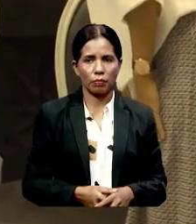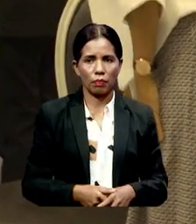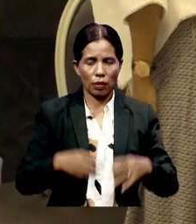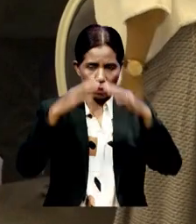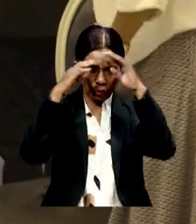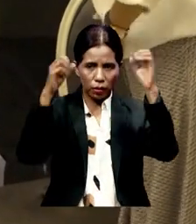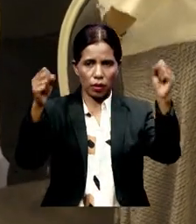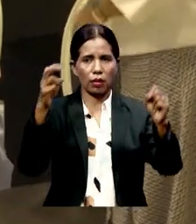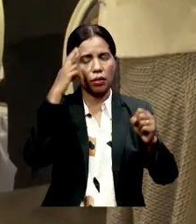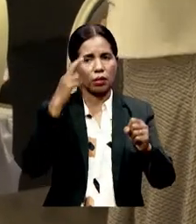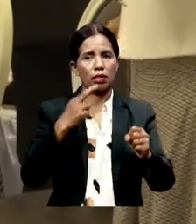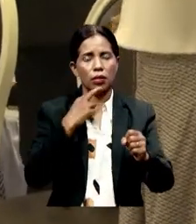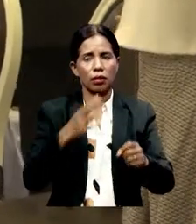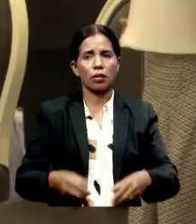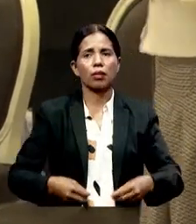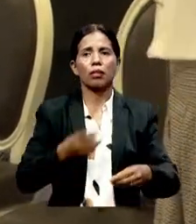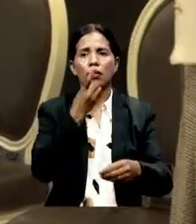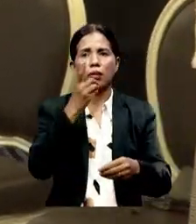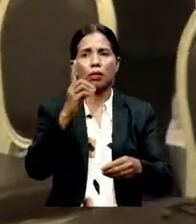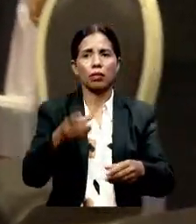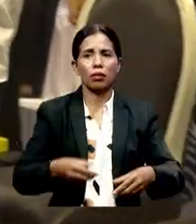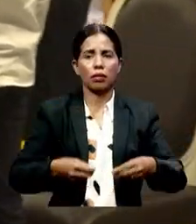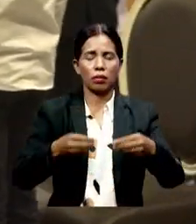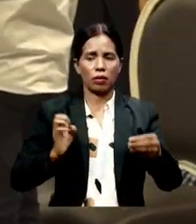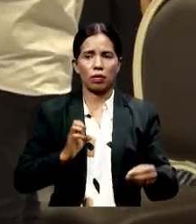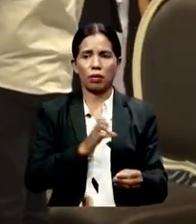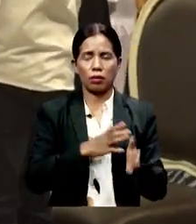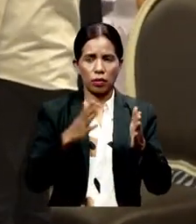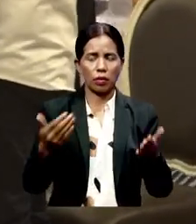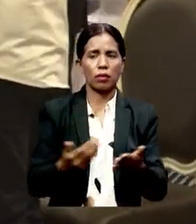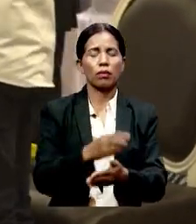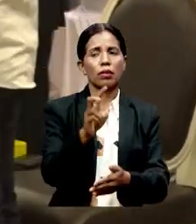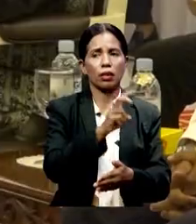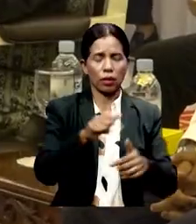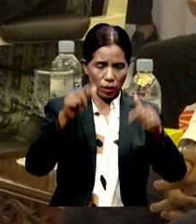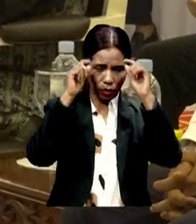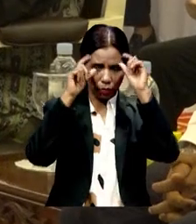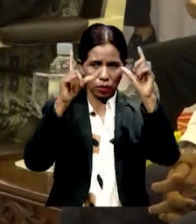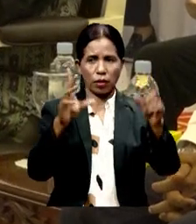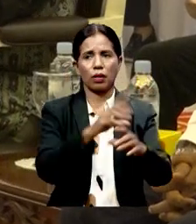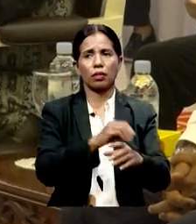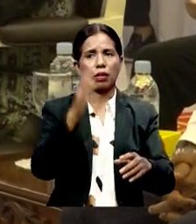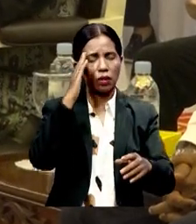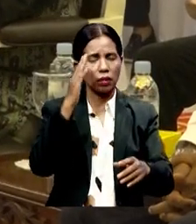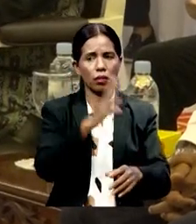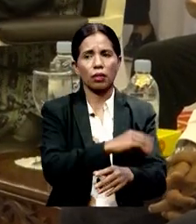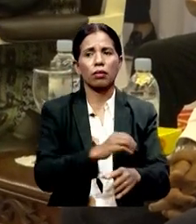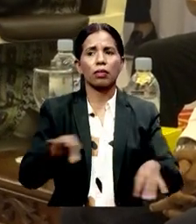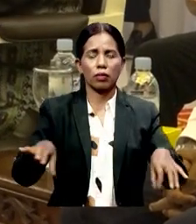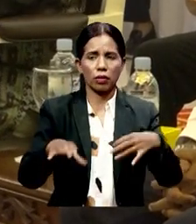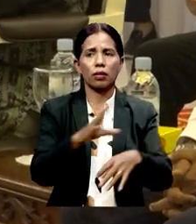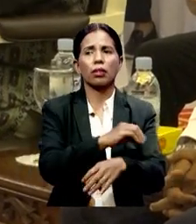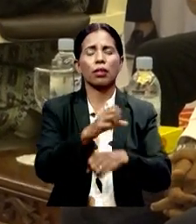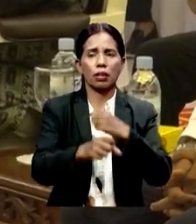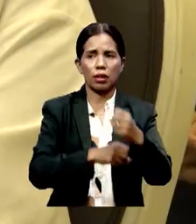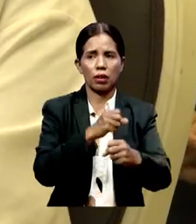Presidente da República José Ramos Horta declara condecoração para embaixador Nova Zelândia e Timor-Leste, a tu reconhece dedicação e serviço durante